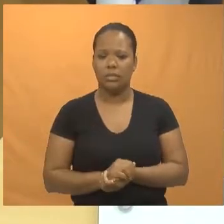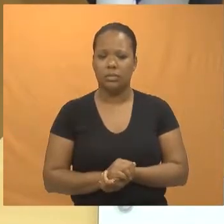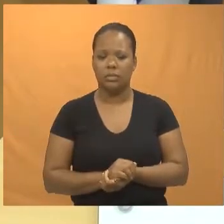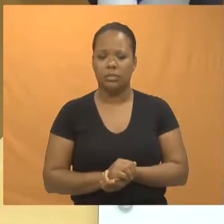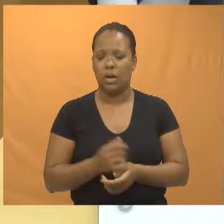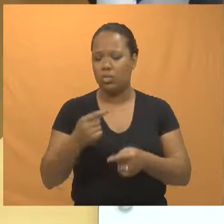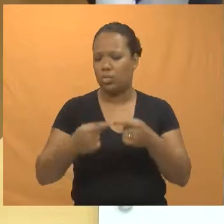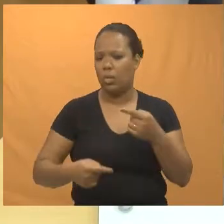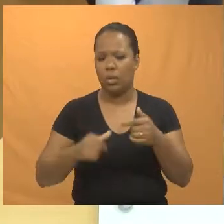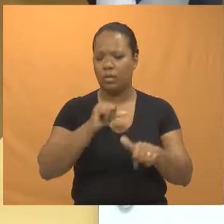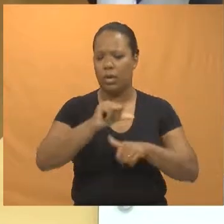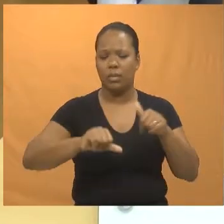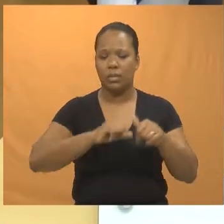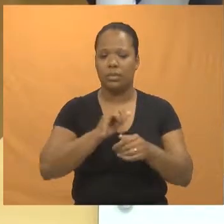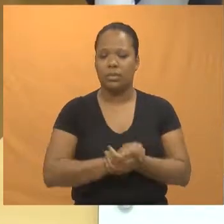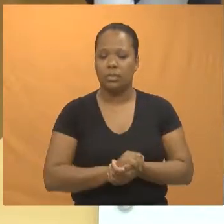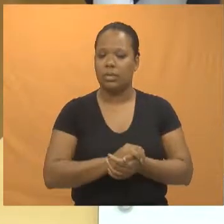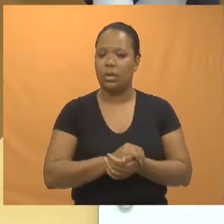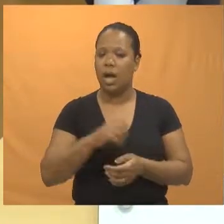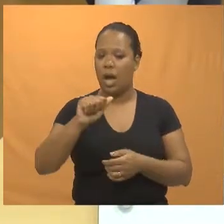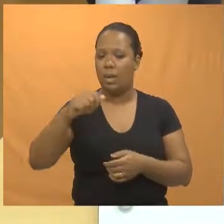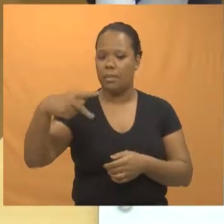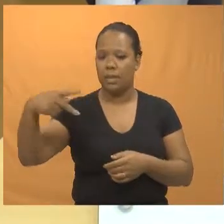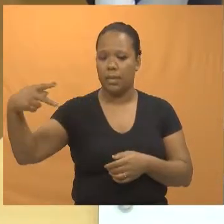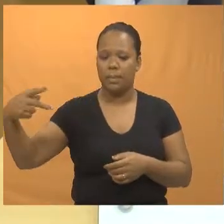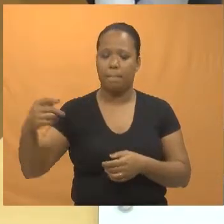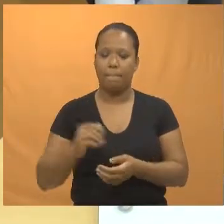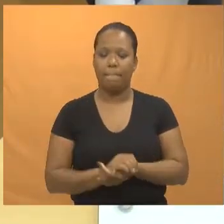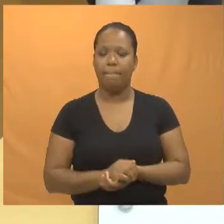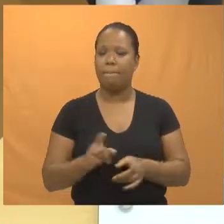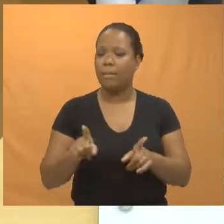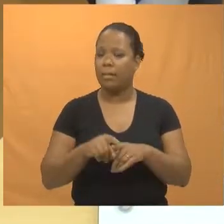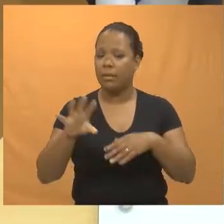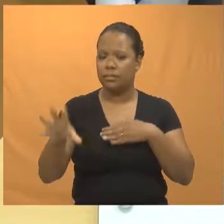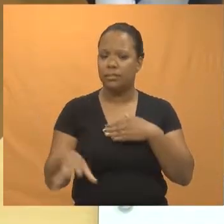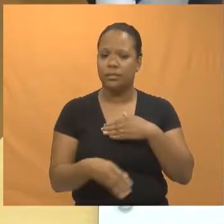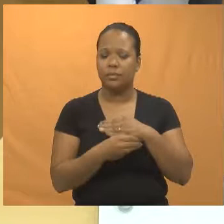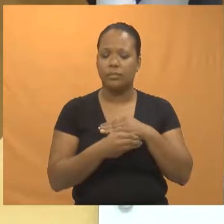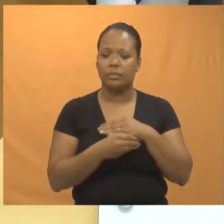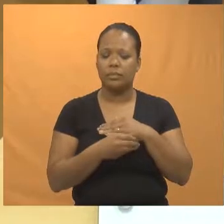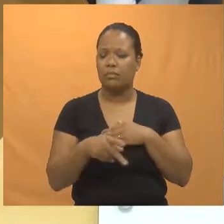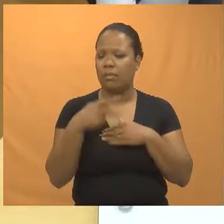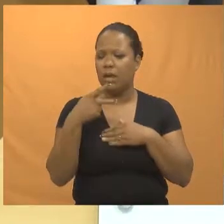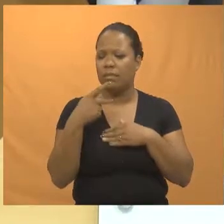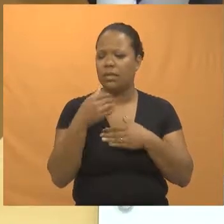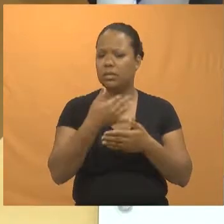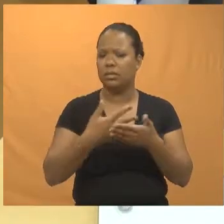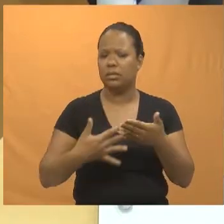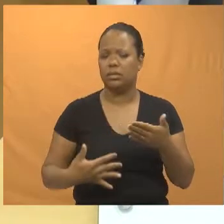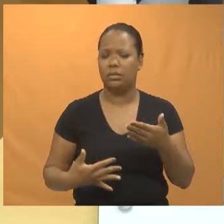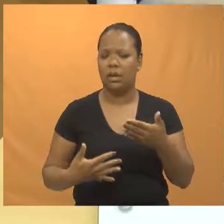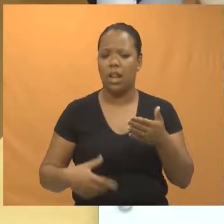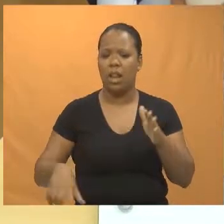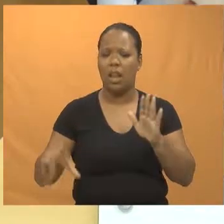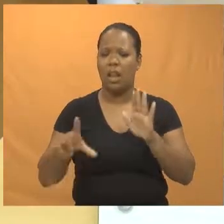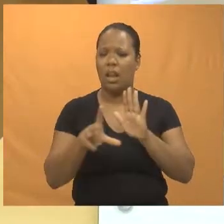essa alteração com relação às APPs, e também tinha uma outra emenda que dizia que se teria que aplicar a lei